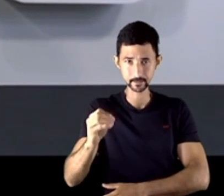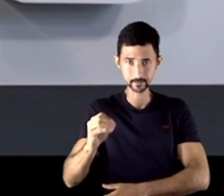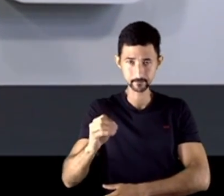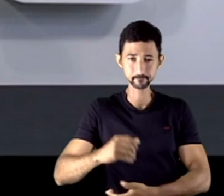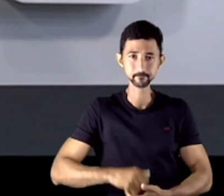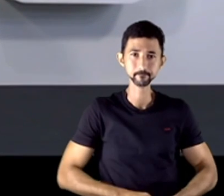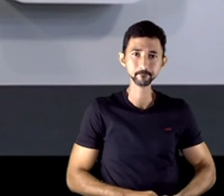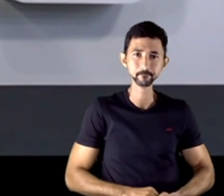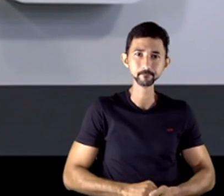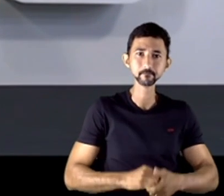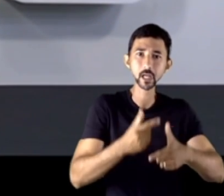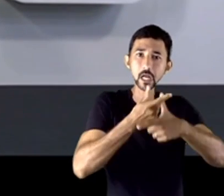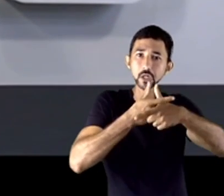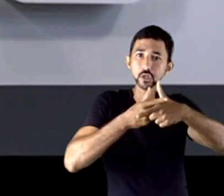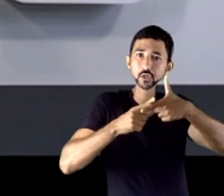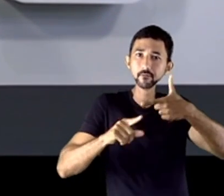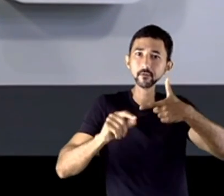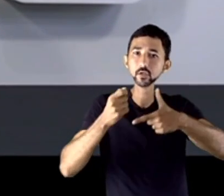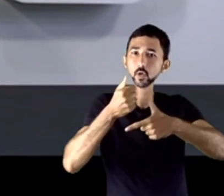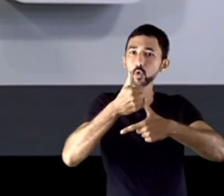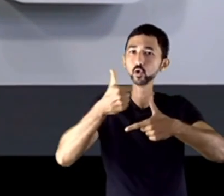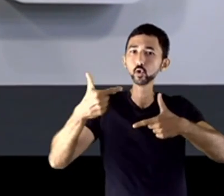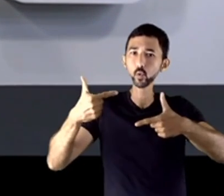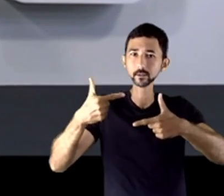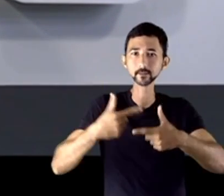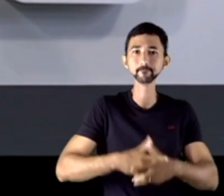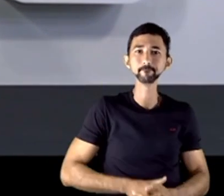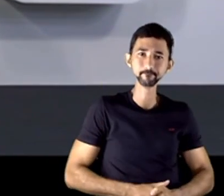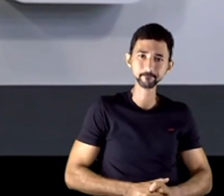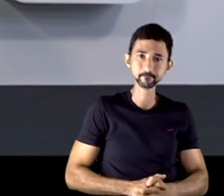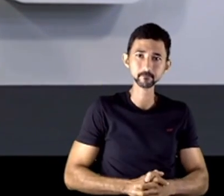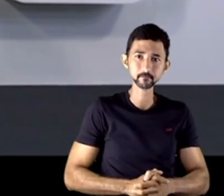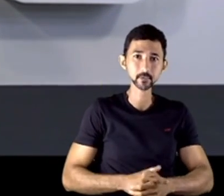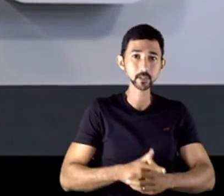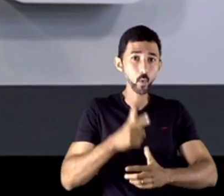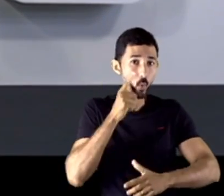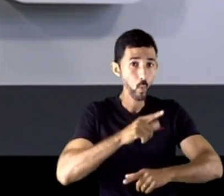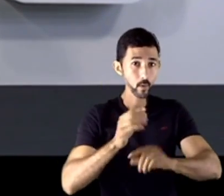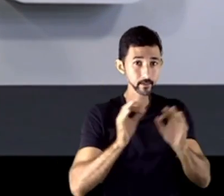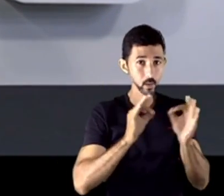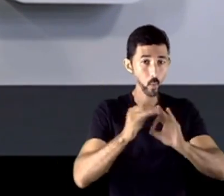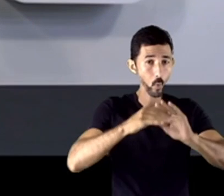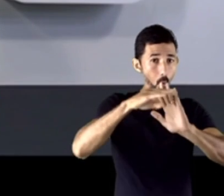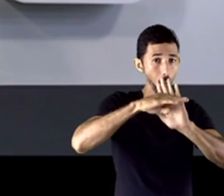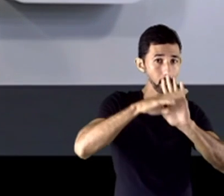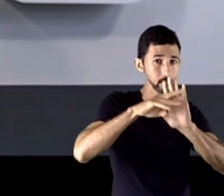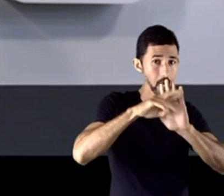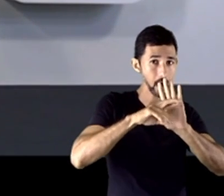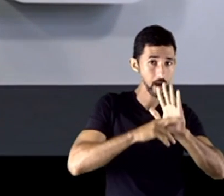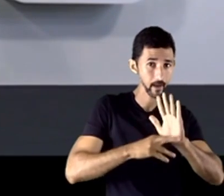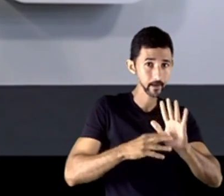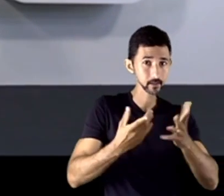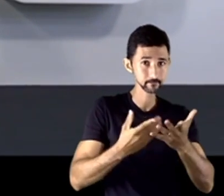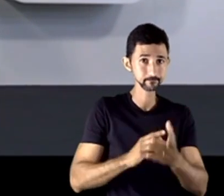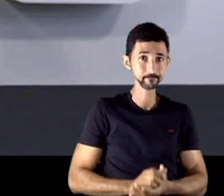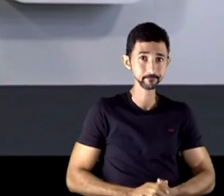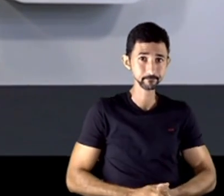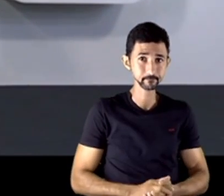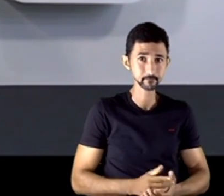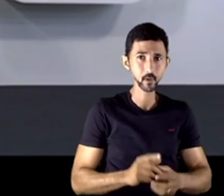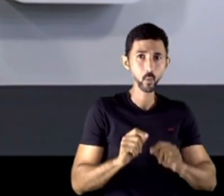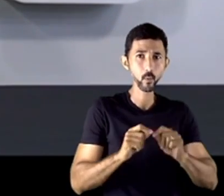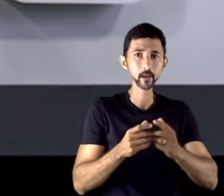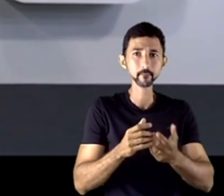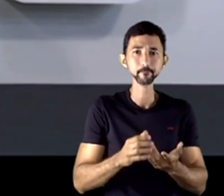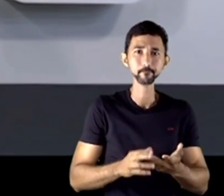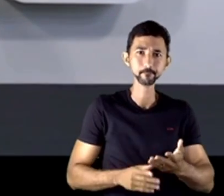1.260 e dividir por 12 para ver se vai se enquadrar na condição do cliente. Então, o que que